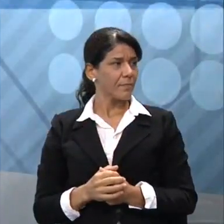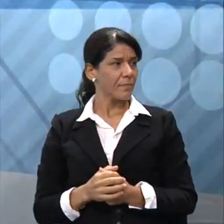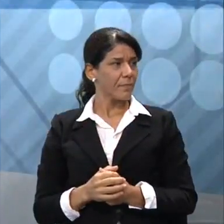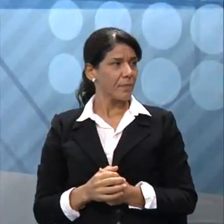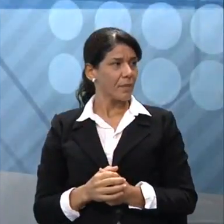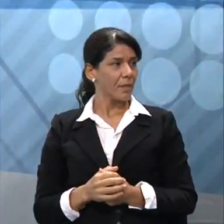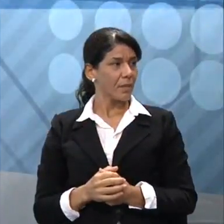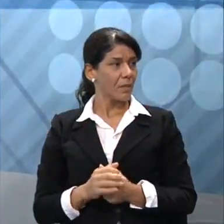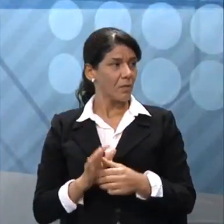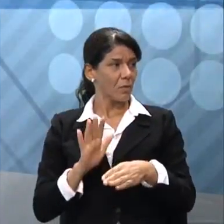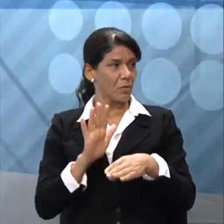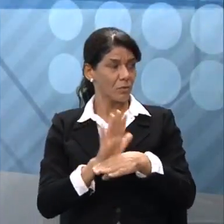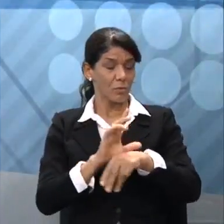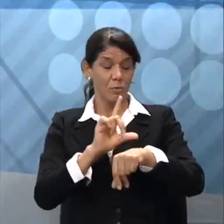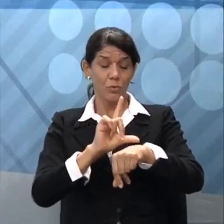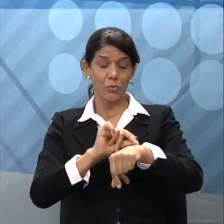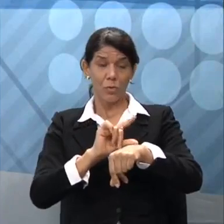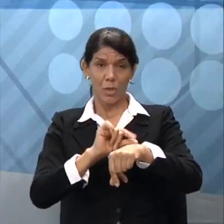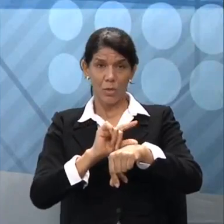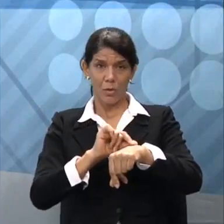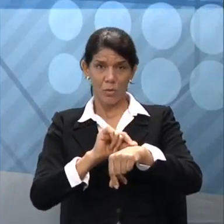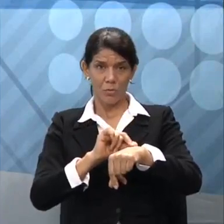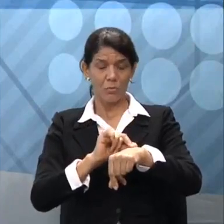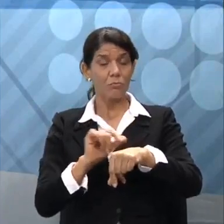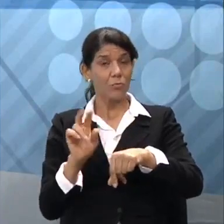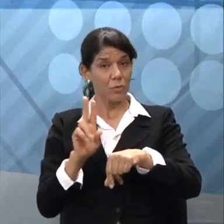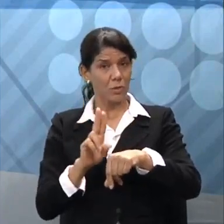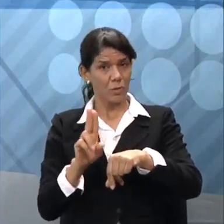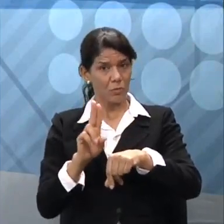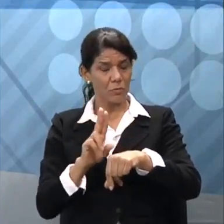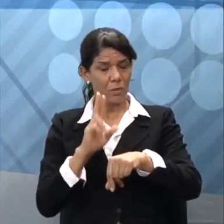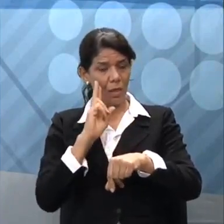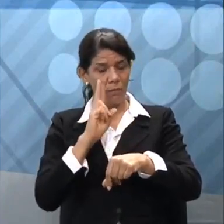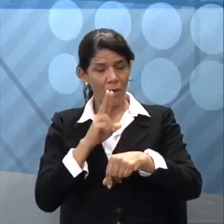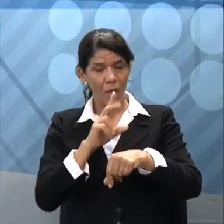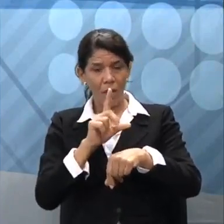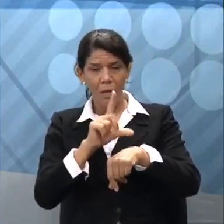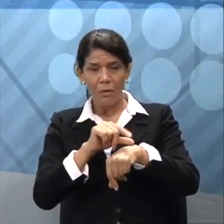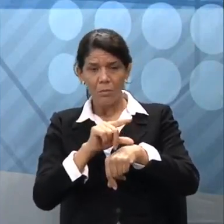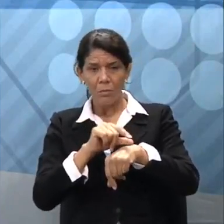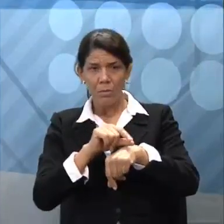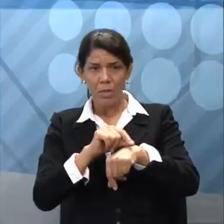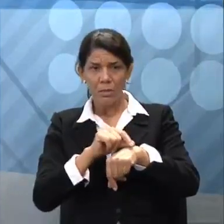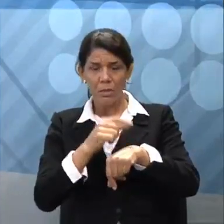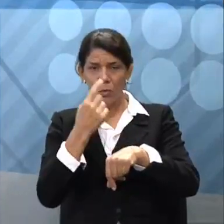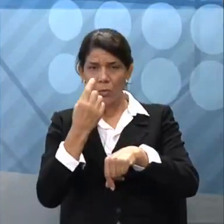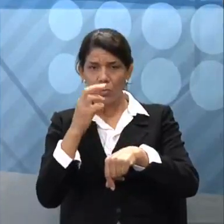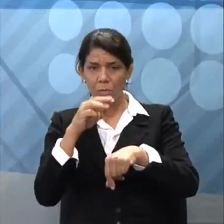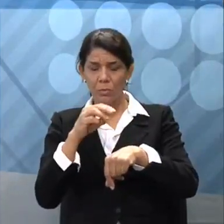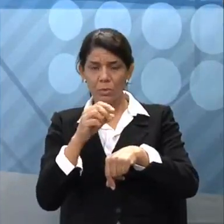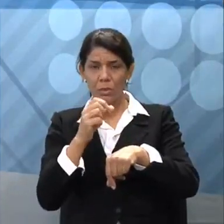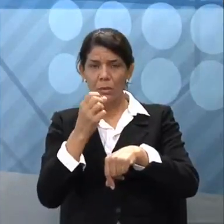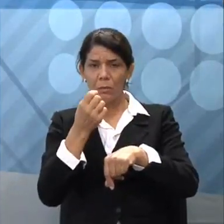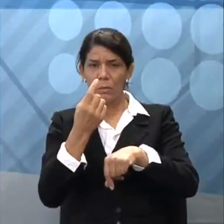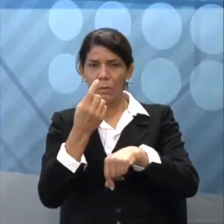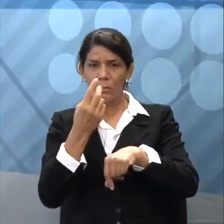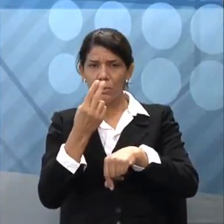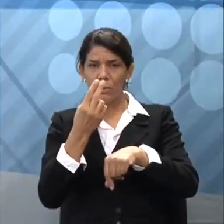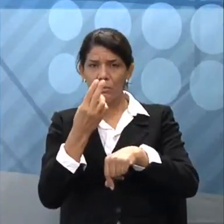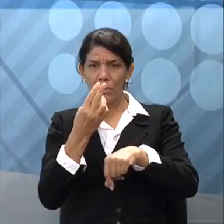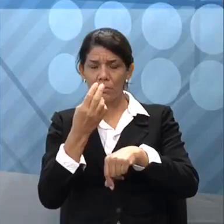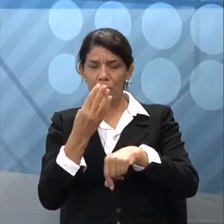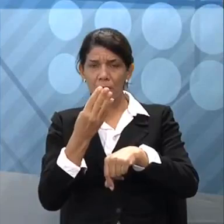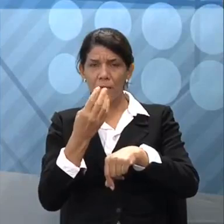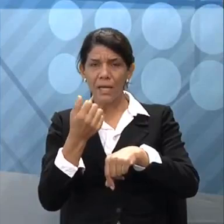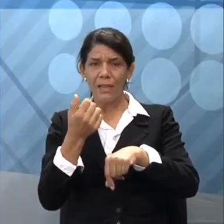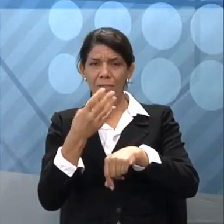Então, com o auxílio de um relógio, material de bolso, você vai avaliar se durante 1 minuto 14 gotas